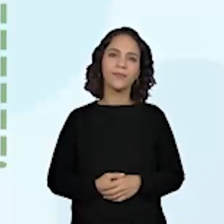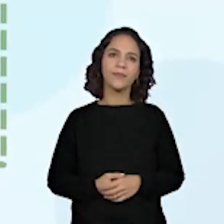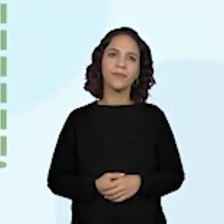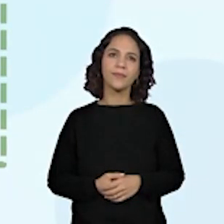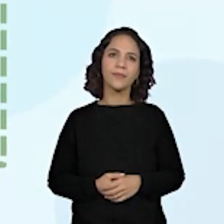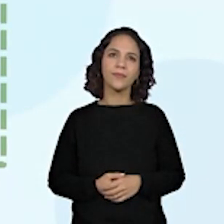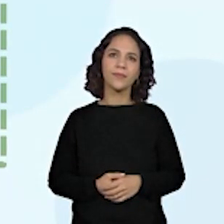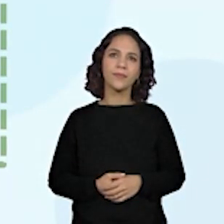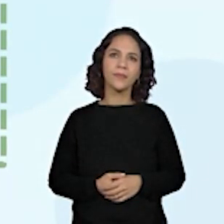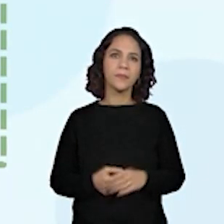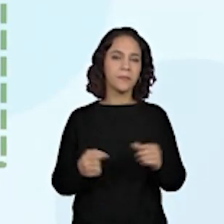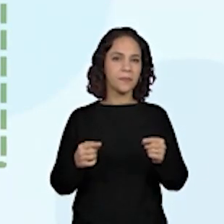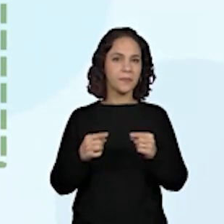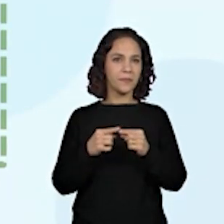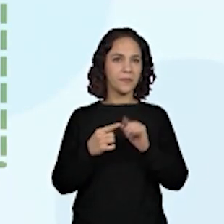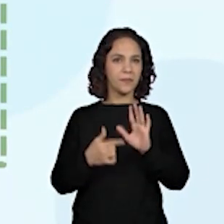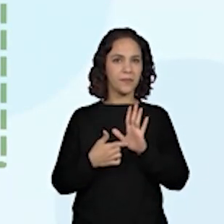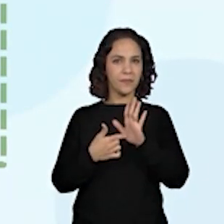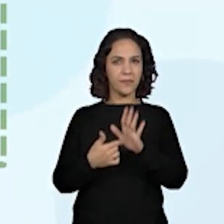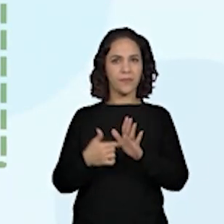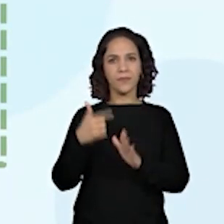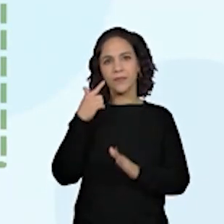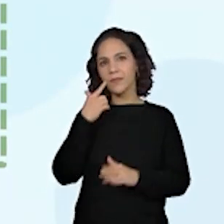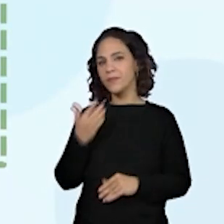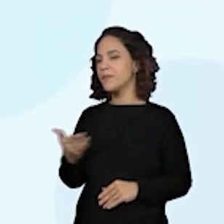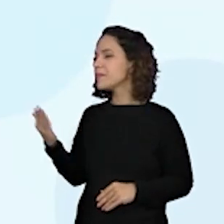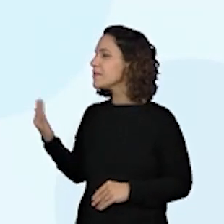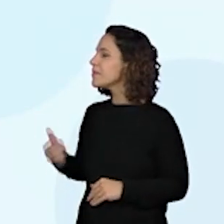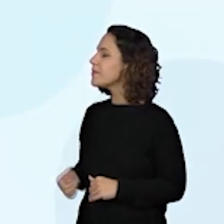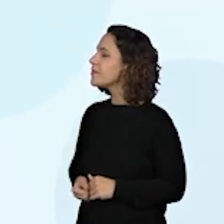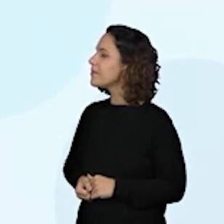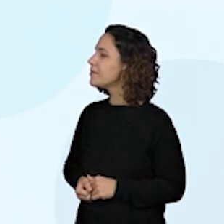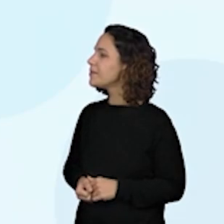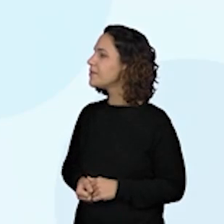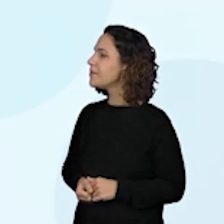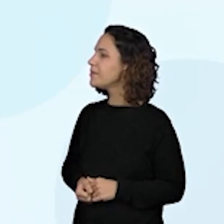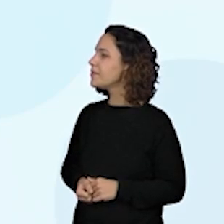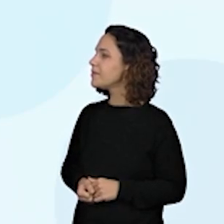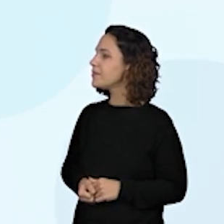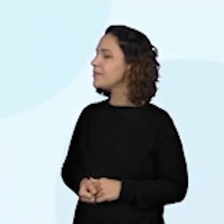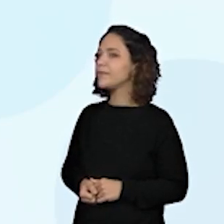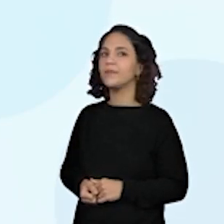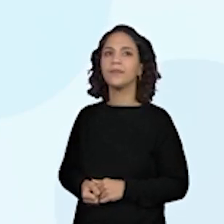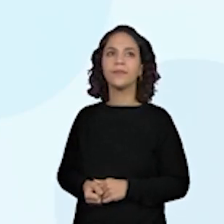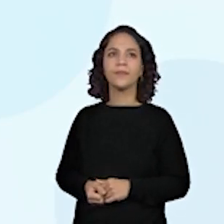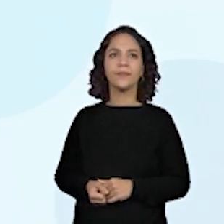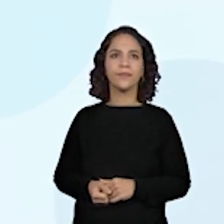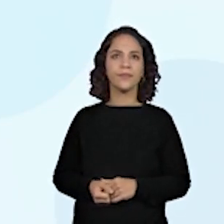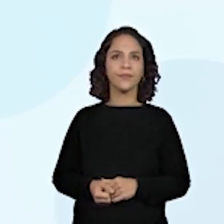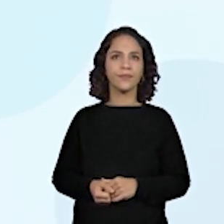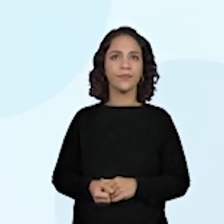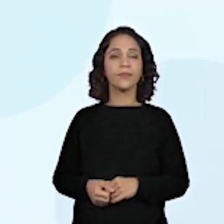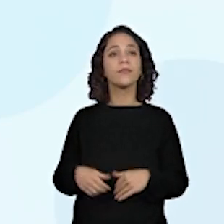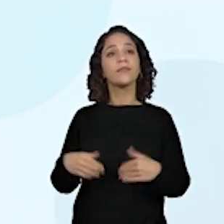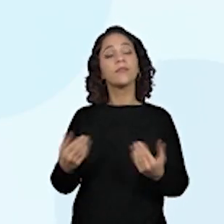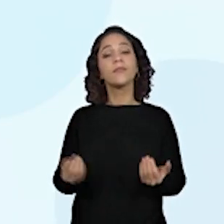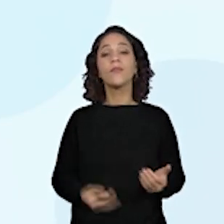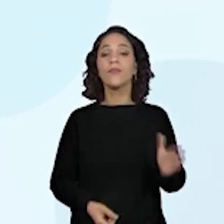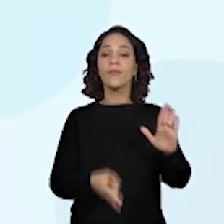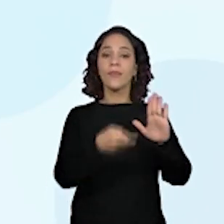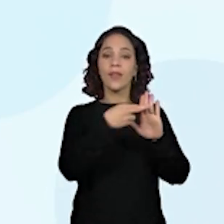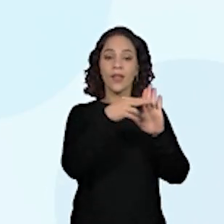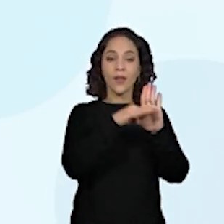dos regulamentos e das regras. Observem. O que é o regulamento interno